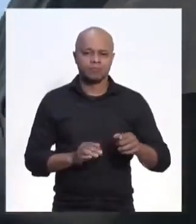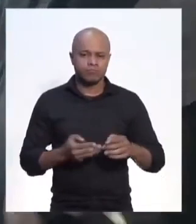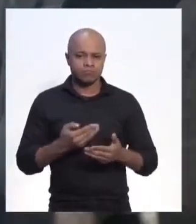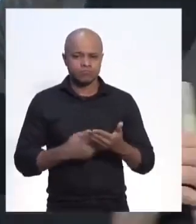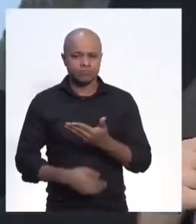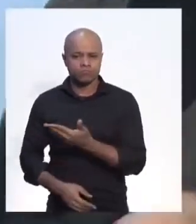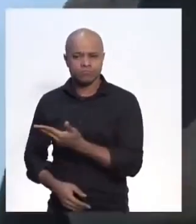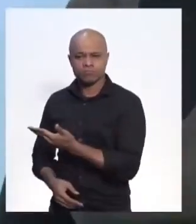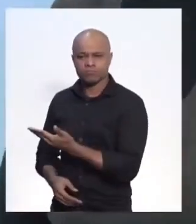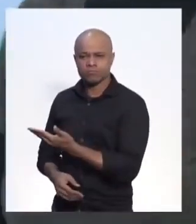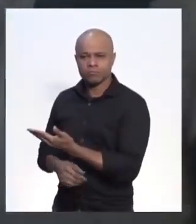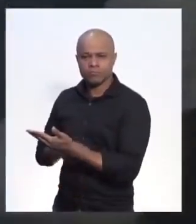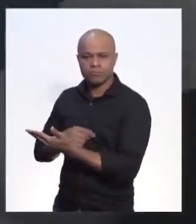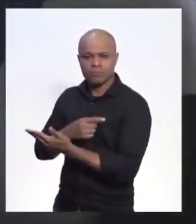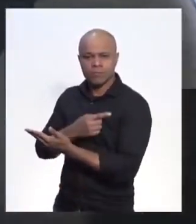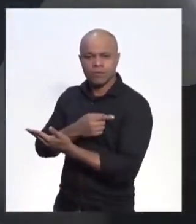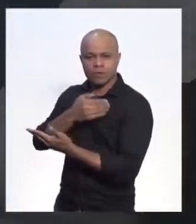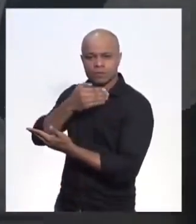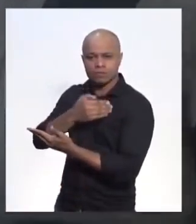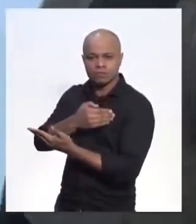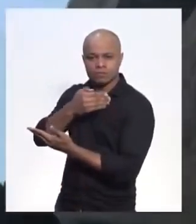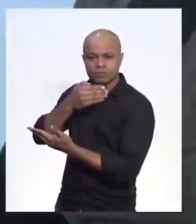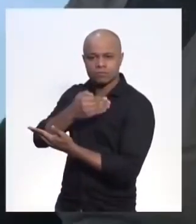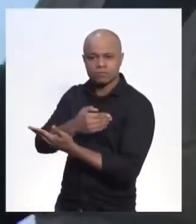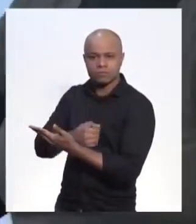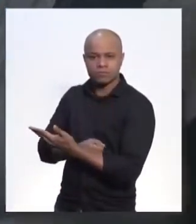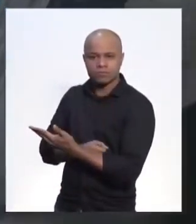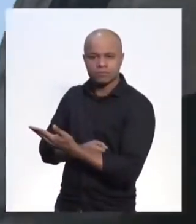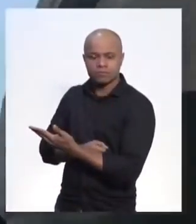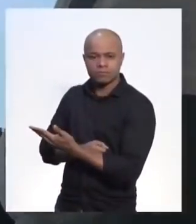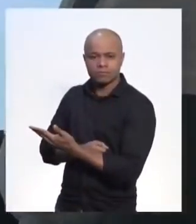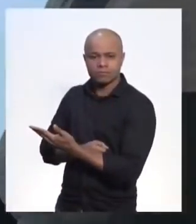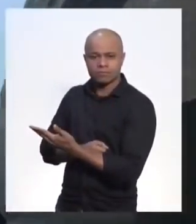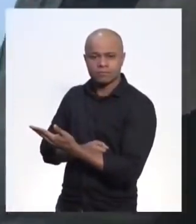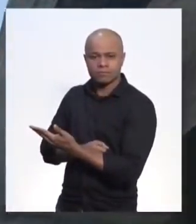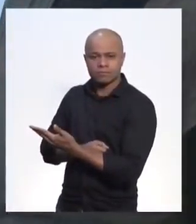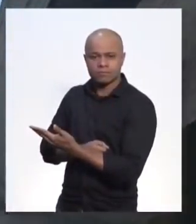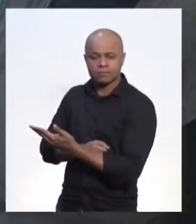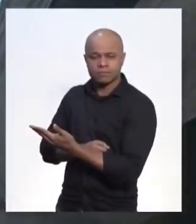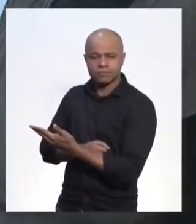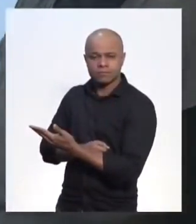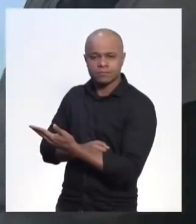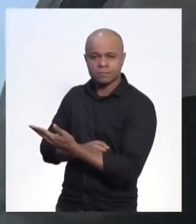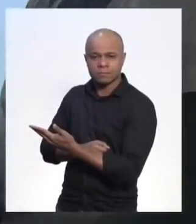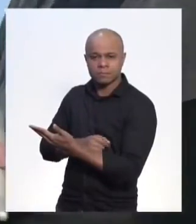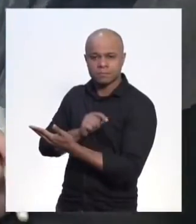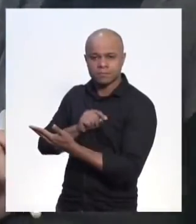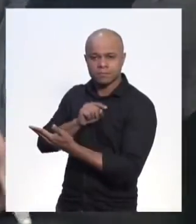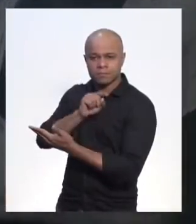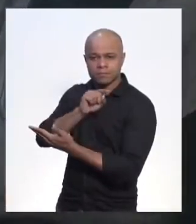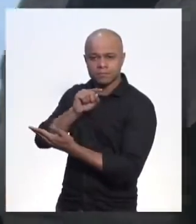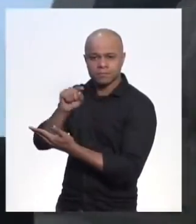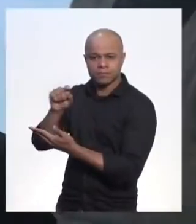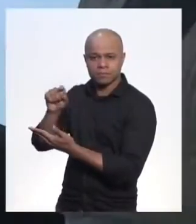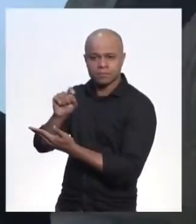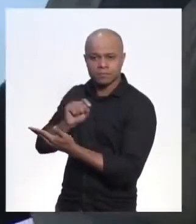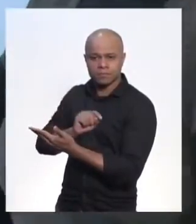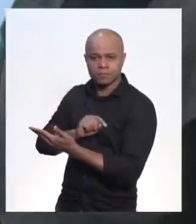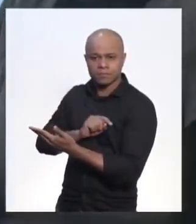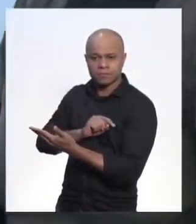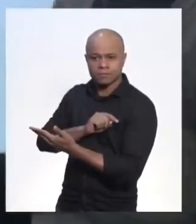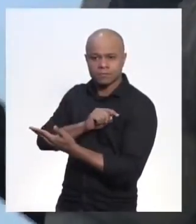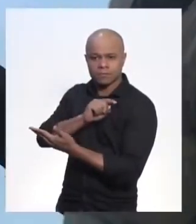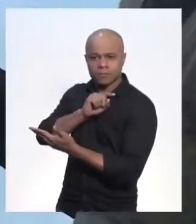o primeiro tracinho é 1/4. E aí eu fui marcando os pontos. O menos 2 com 0,25, o menos 1 com 0,5, o